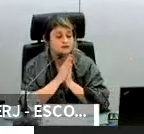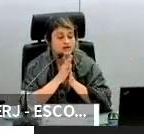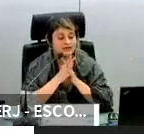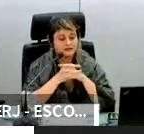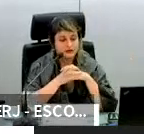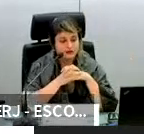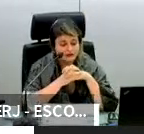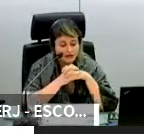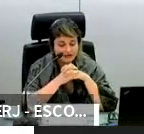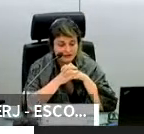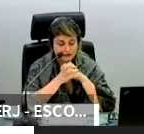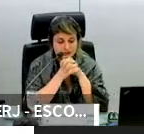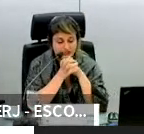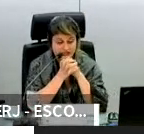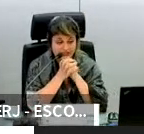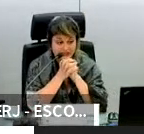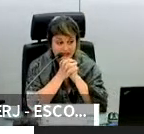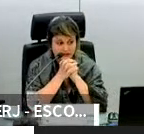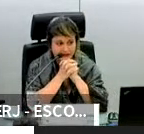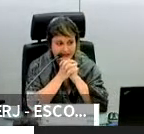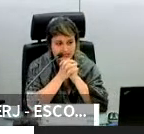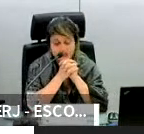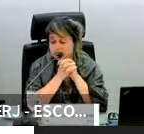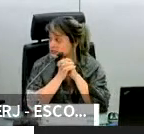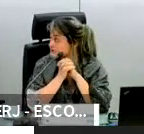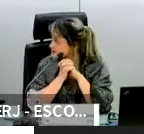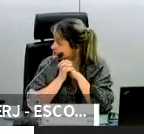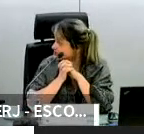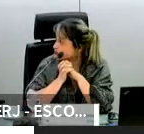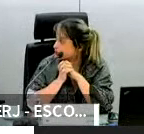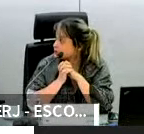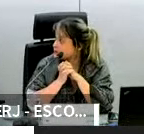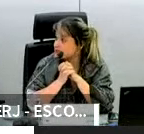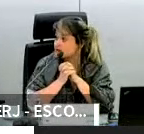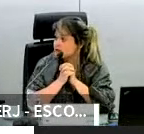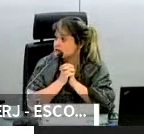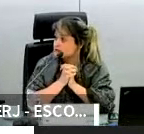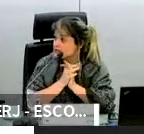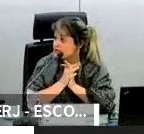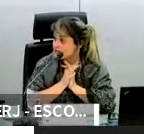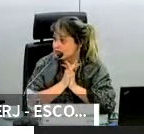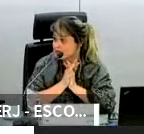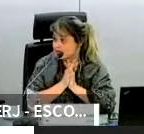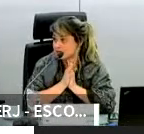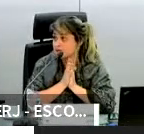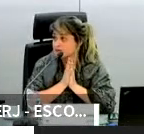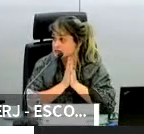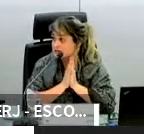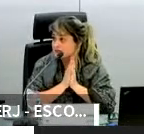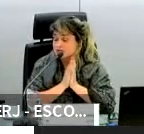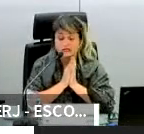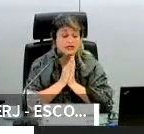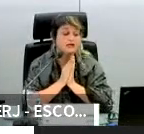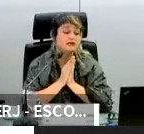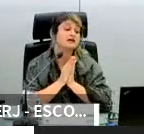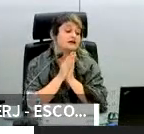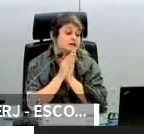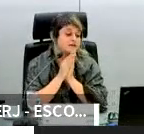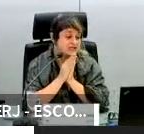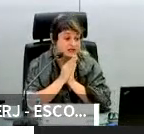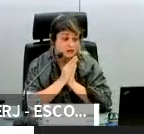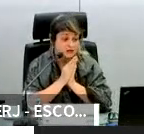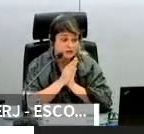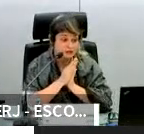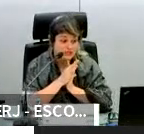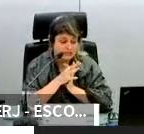Então, o relatório, ele é um relatório que tem 70 páginas, está um pouquinho pequeno, talvez, para quem está aqui presencialmente ler,